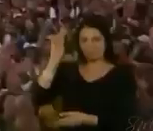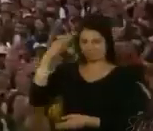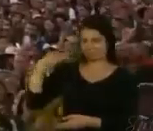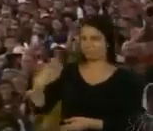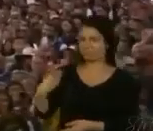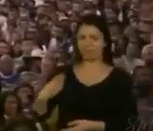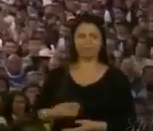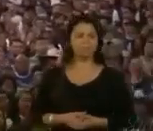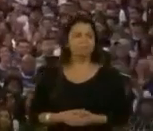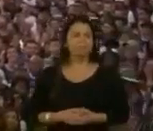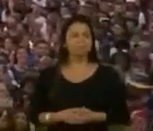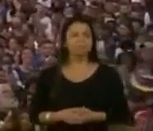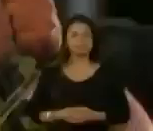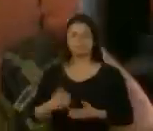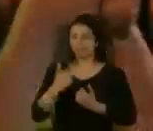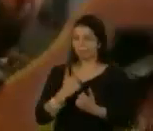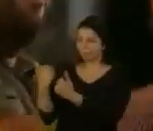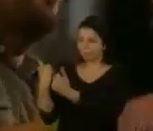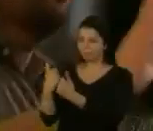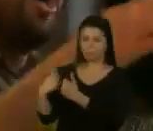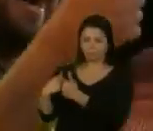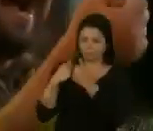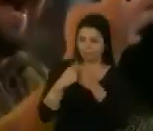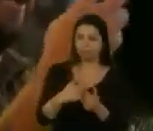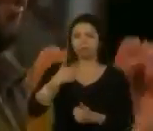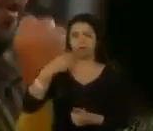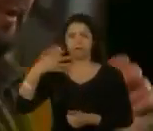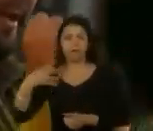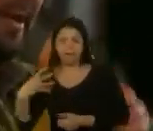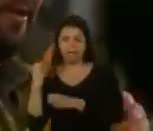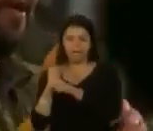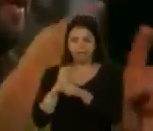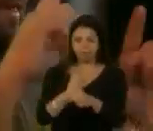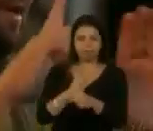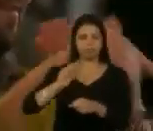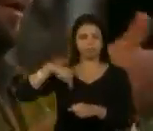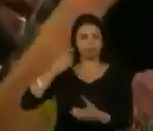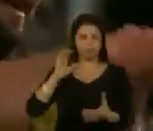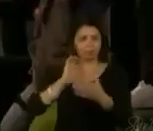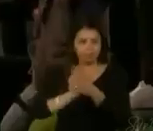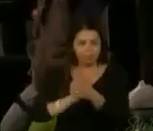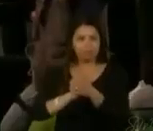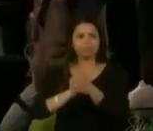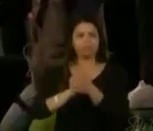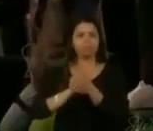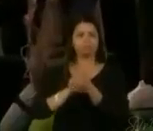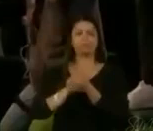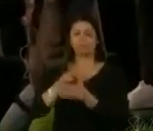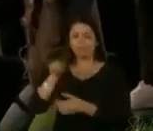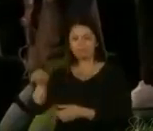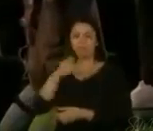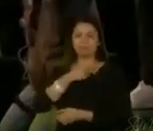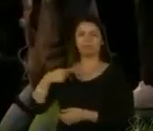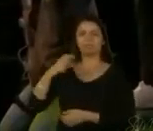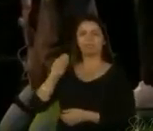que me acompanha há 14 anos, depois de um casamento realizado pelo Silas